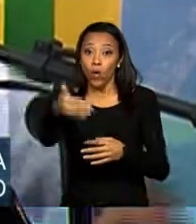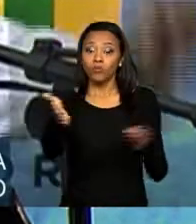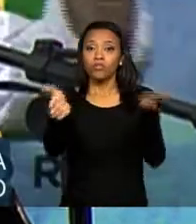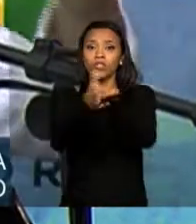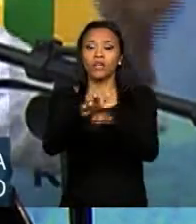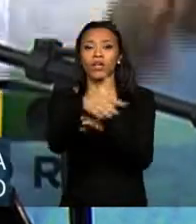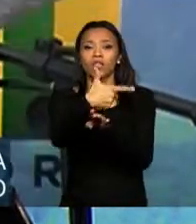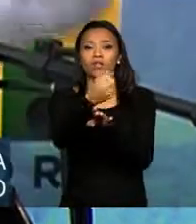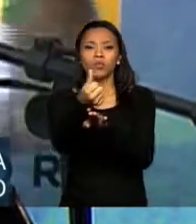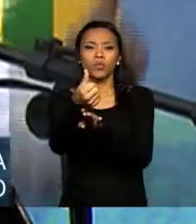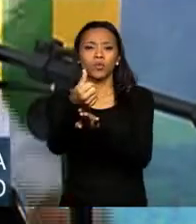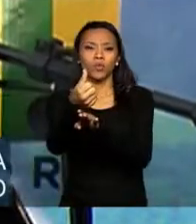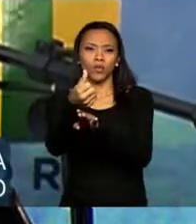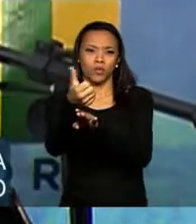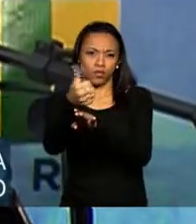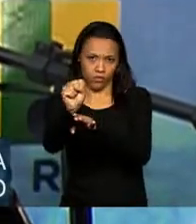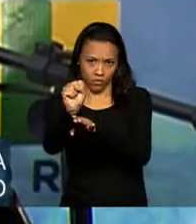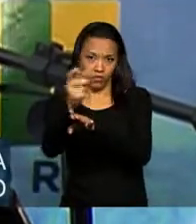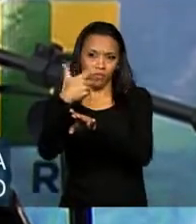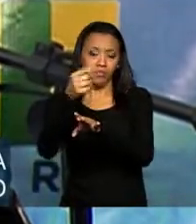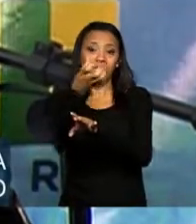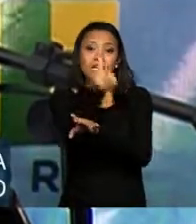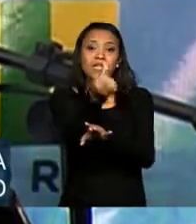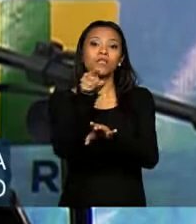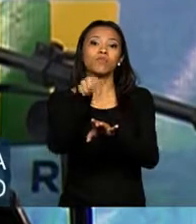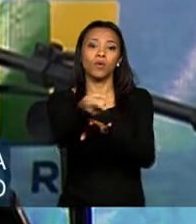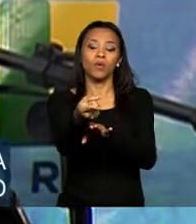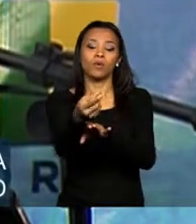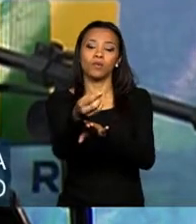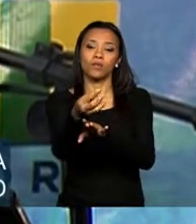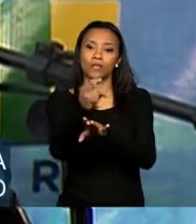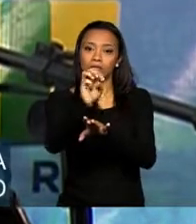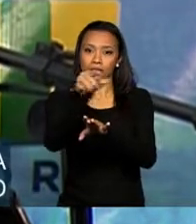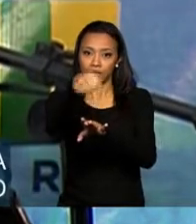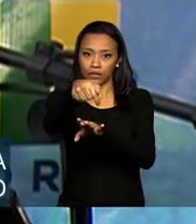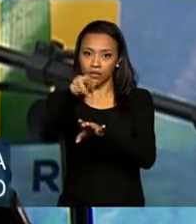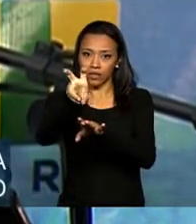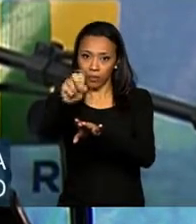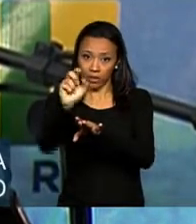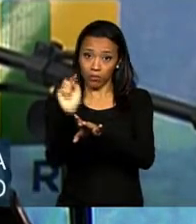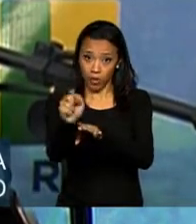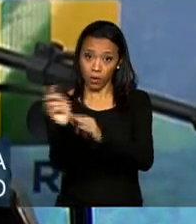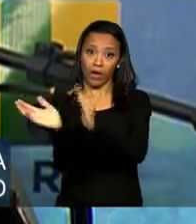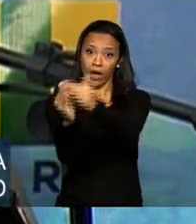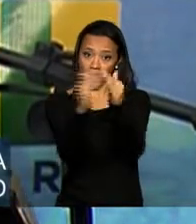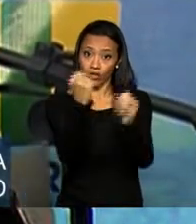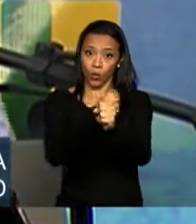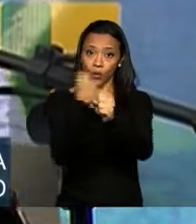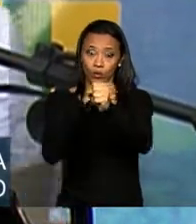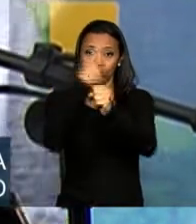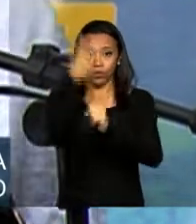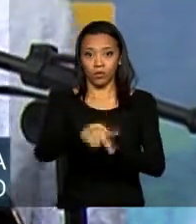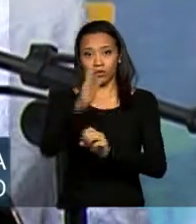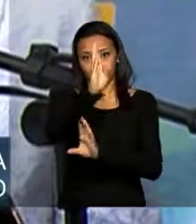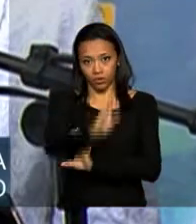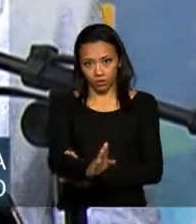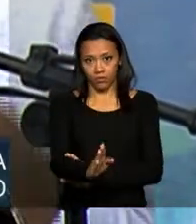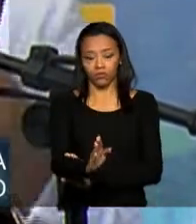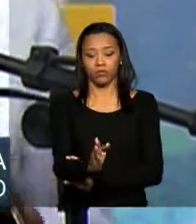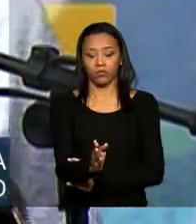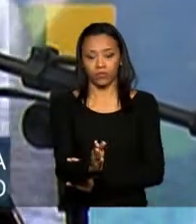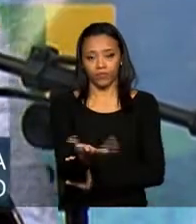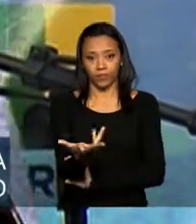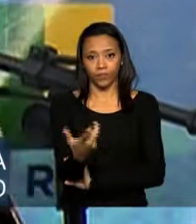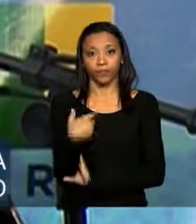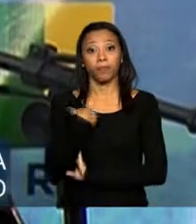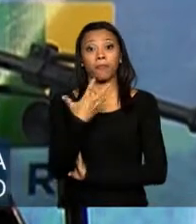2008 vão ter Seis Milhões 750 mil casas construídas nesse país eu